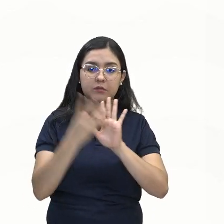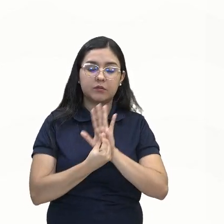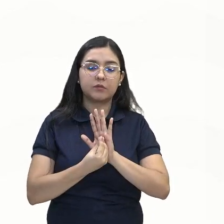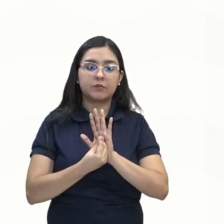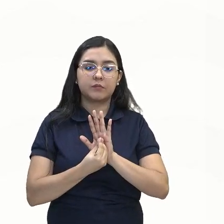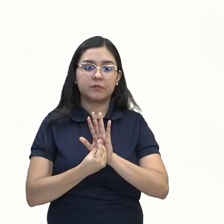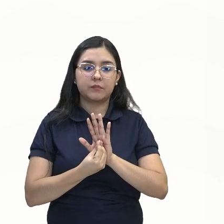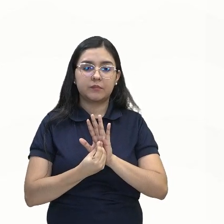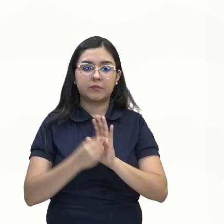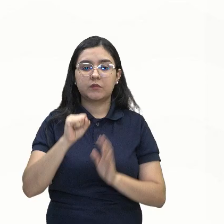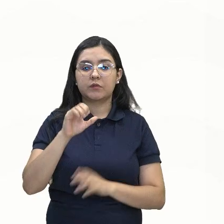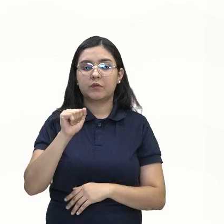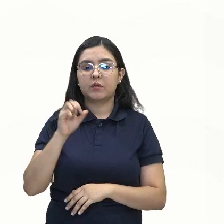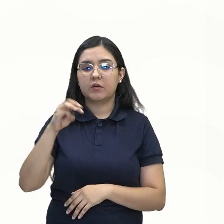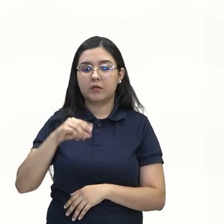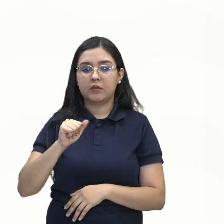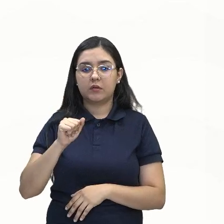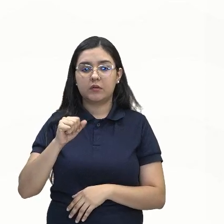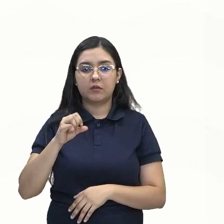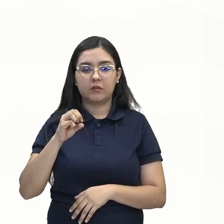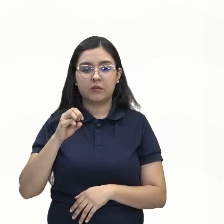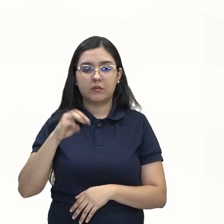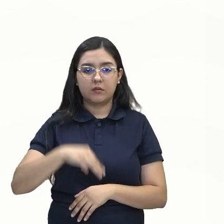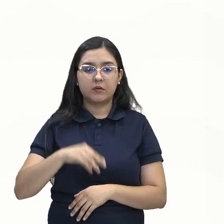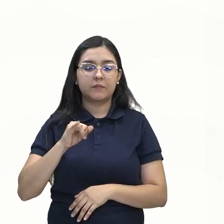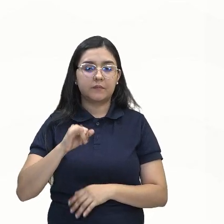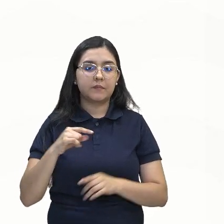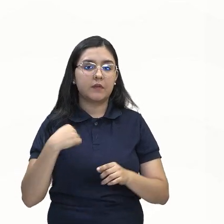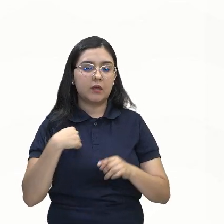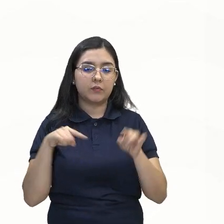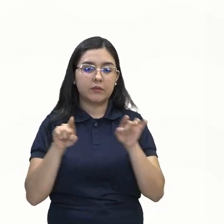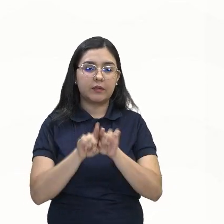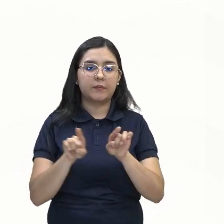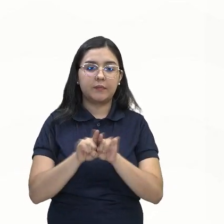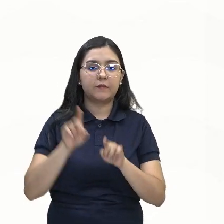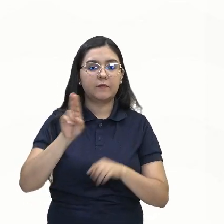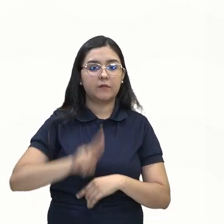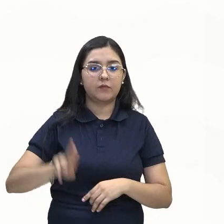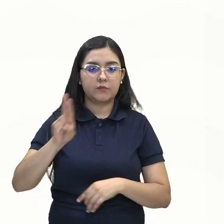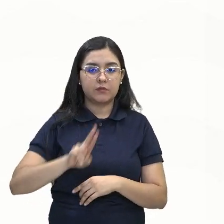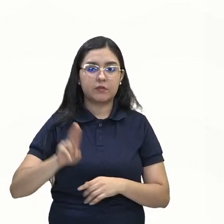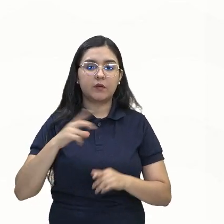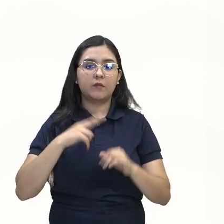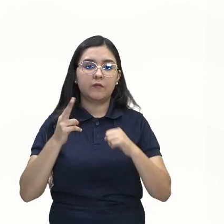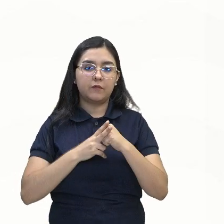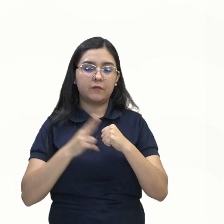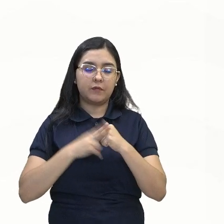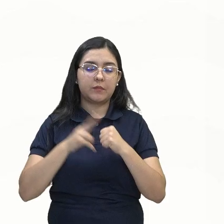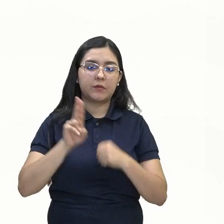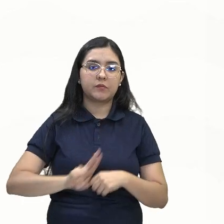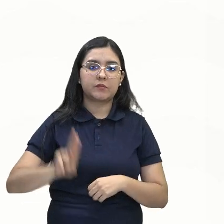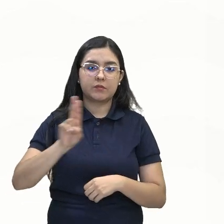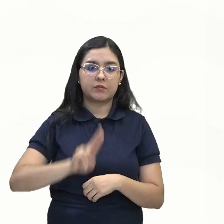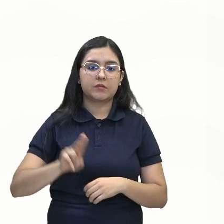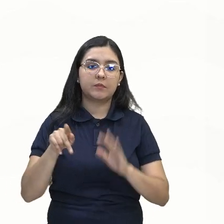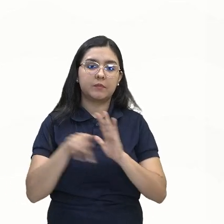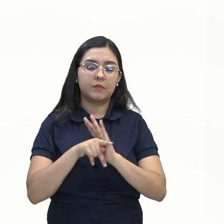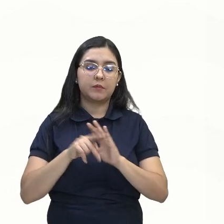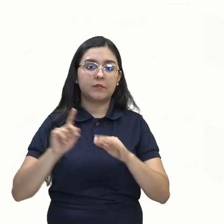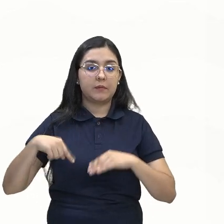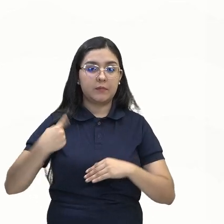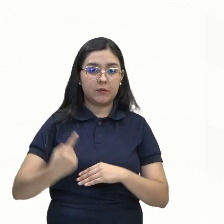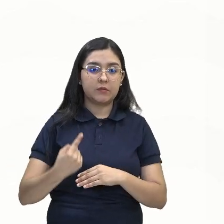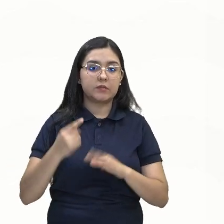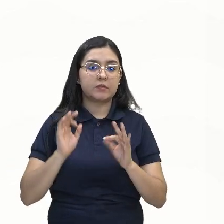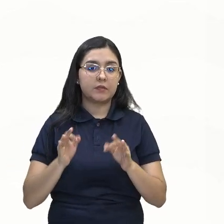expressão so am I quer dizer eu também. E eu vou utilizar o mesmo verbo que eu utilizei logo na sequência.